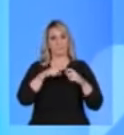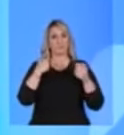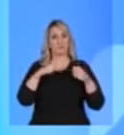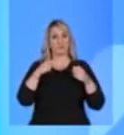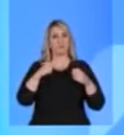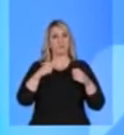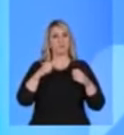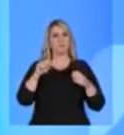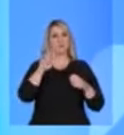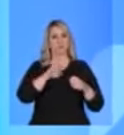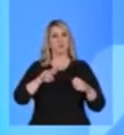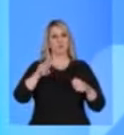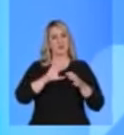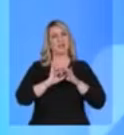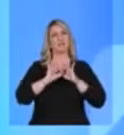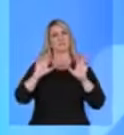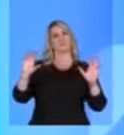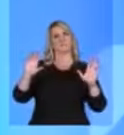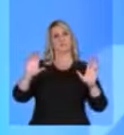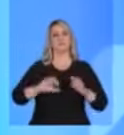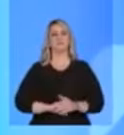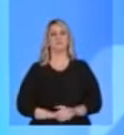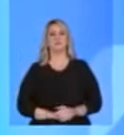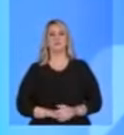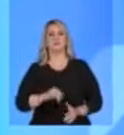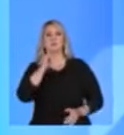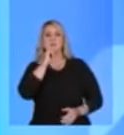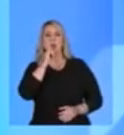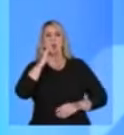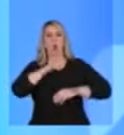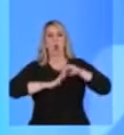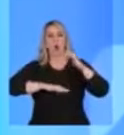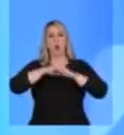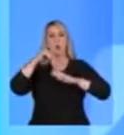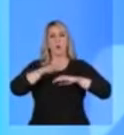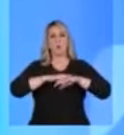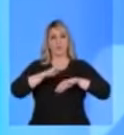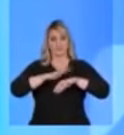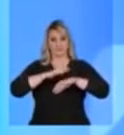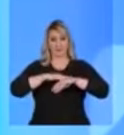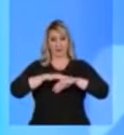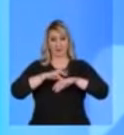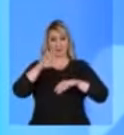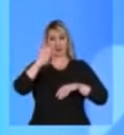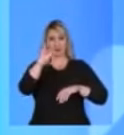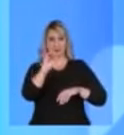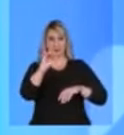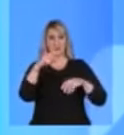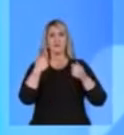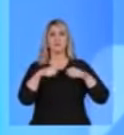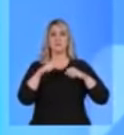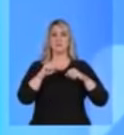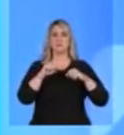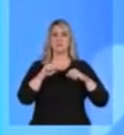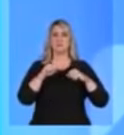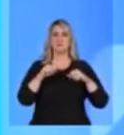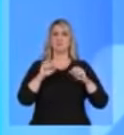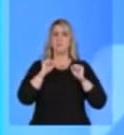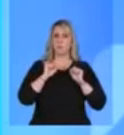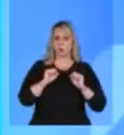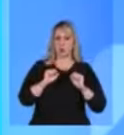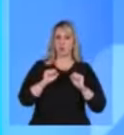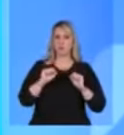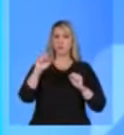precisa se valer dessas dispensas por exemplo em obras que são feitas na cidade é preciso que muitas vezes você possa se